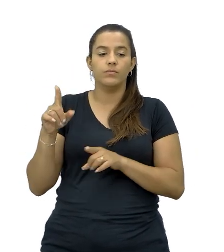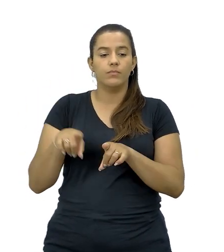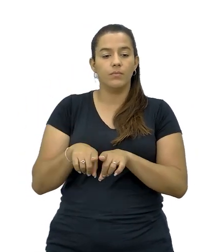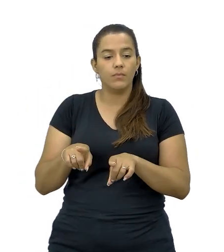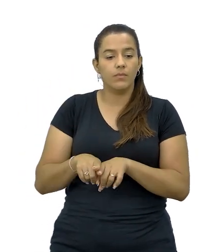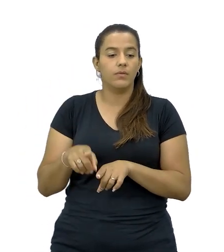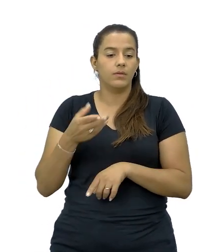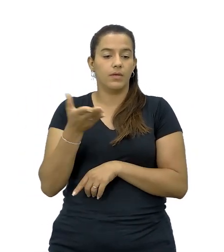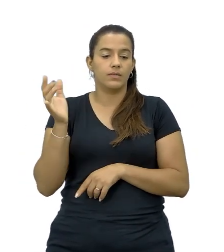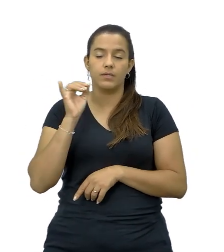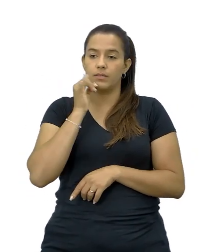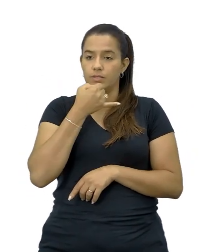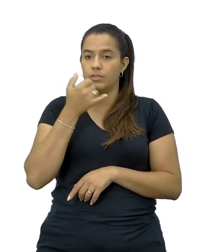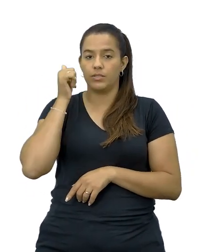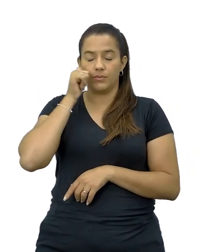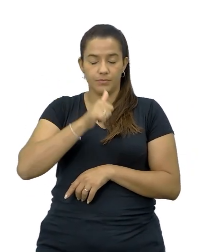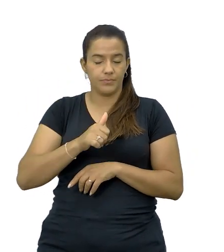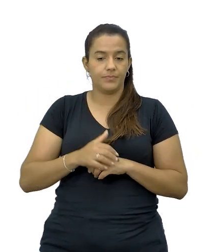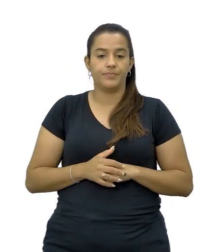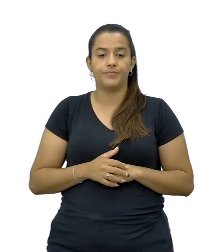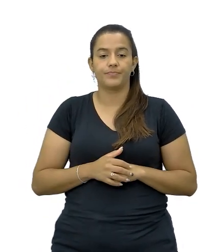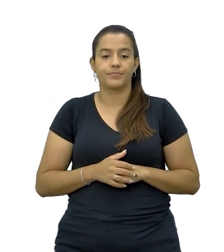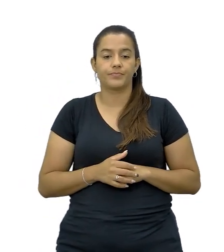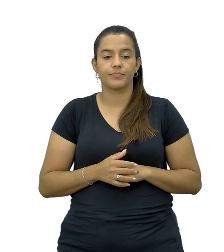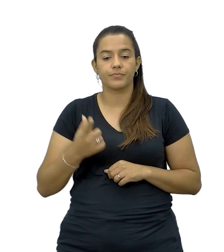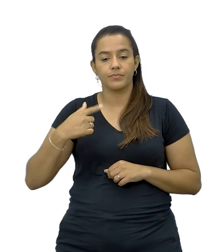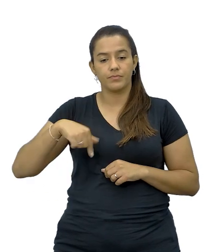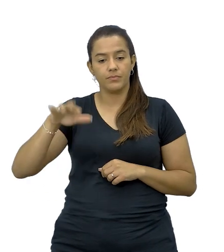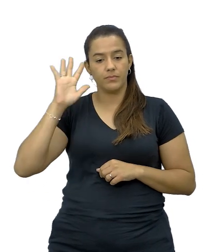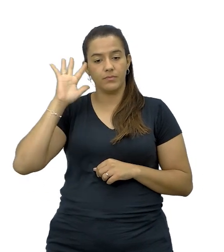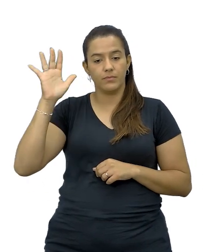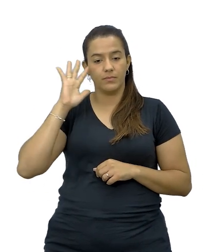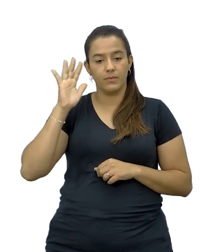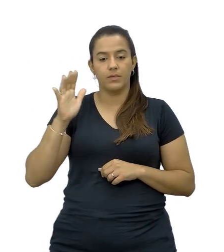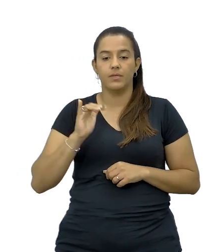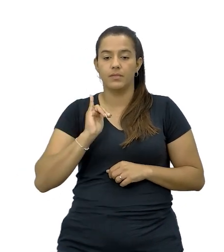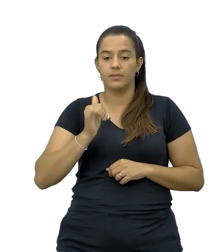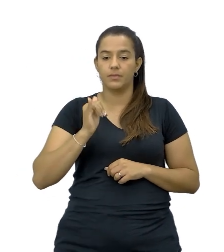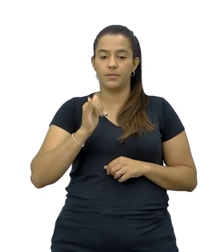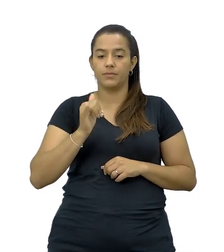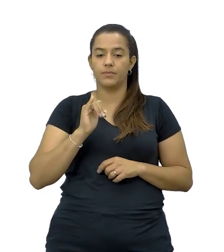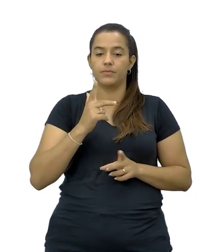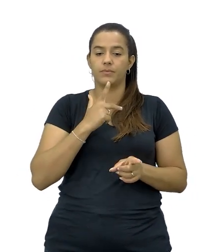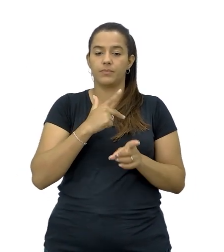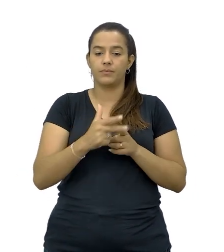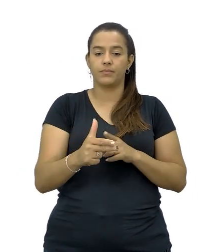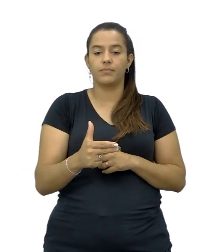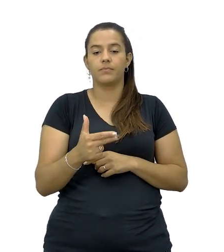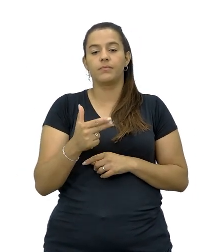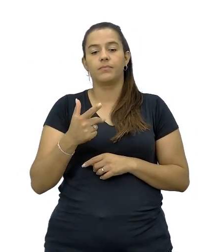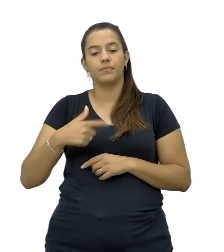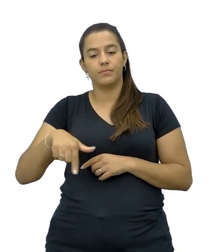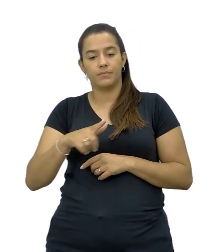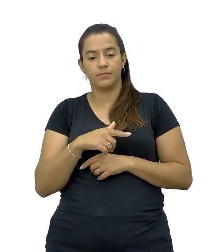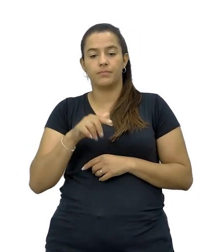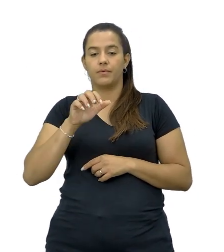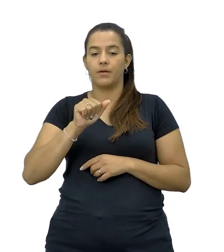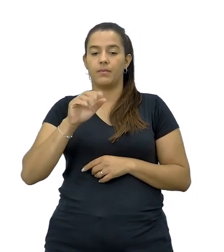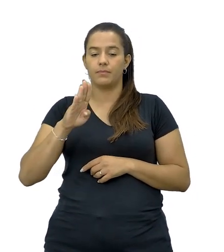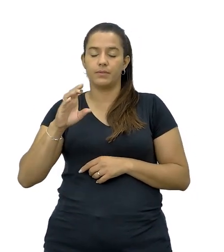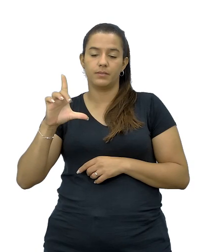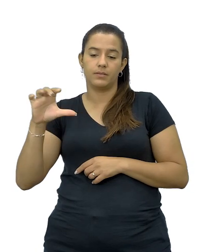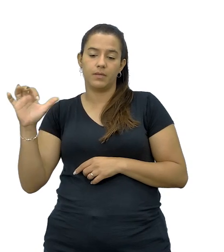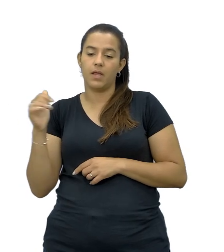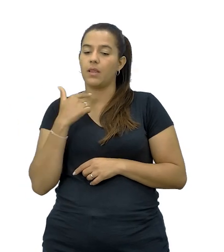que está indignada. Então, vamos pensar, a narradora não ter vencido o concurso soletrar, parece que esse é o